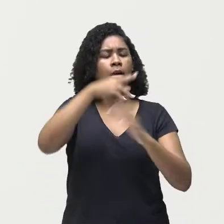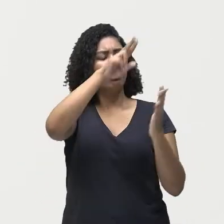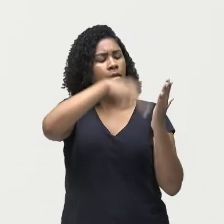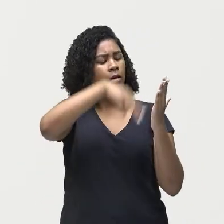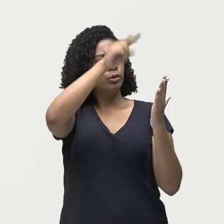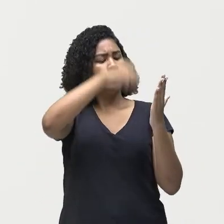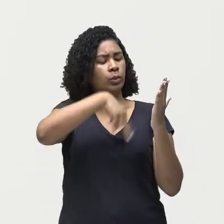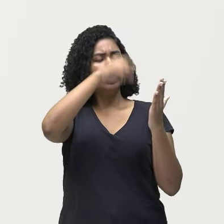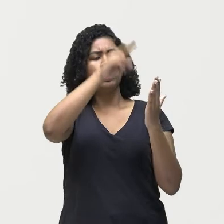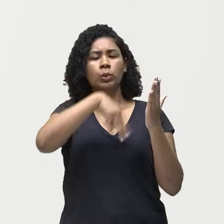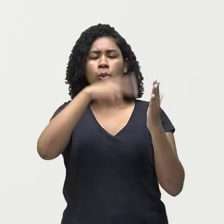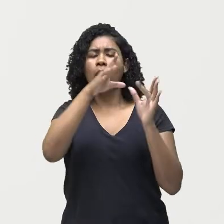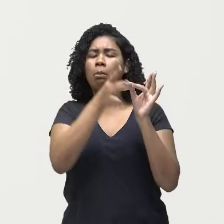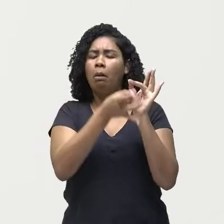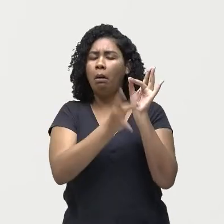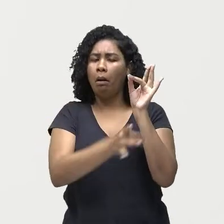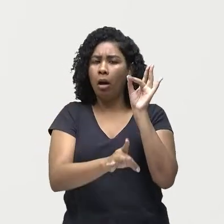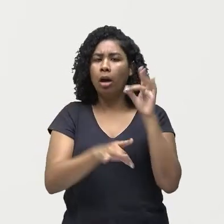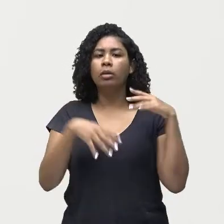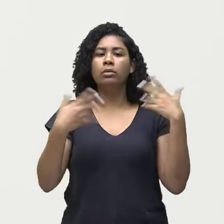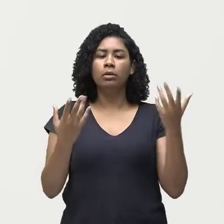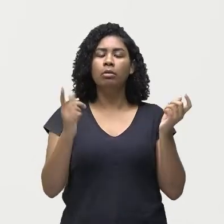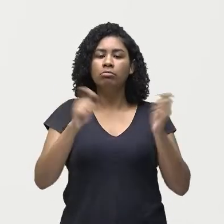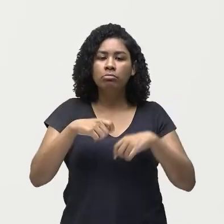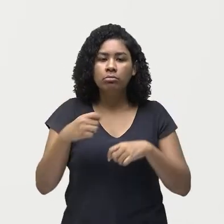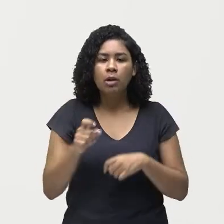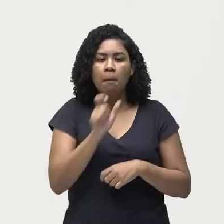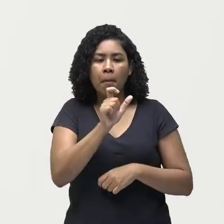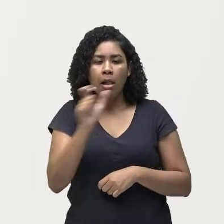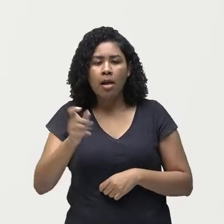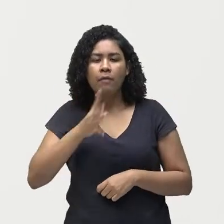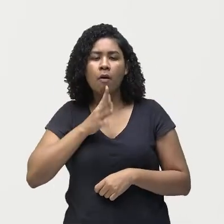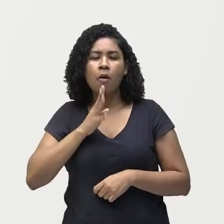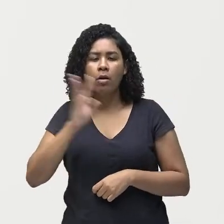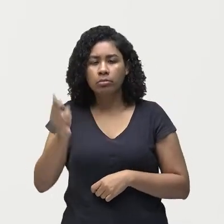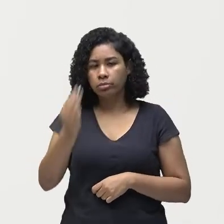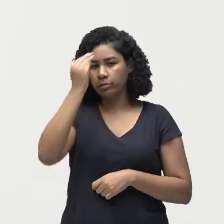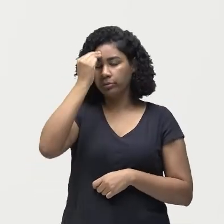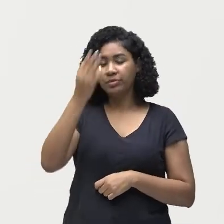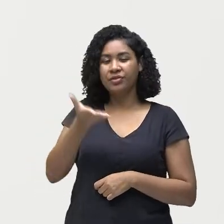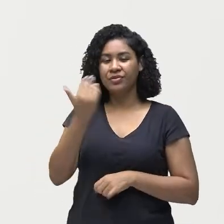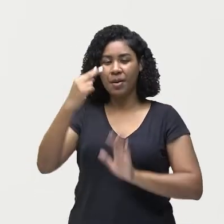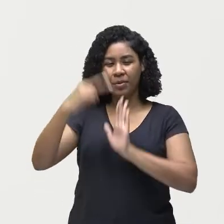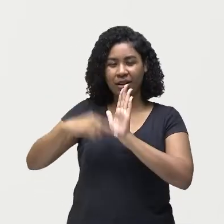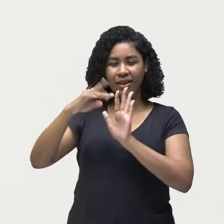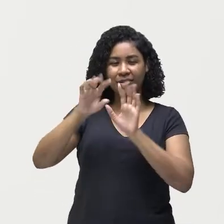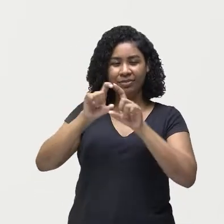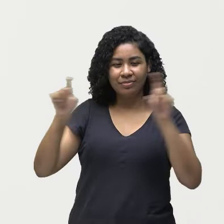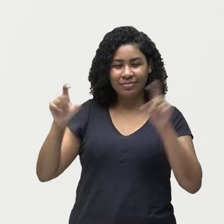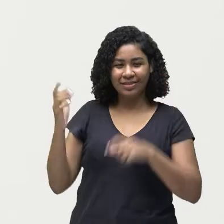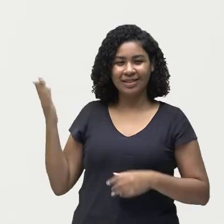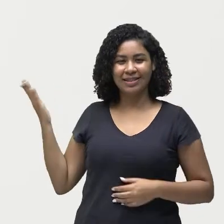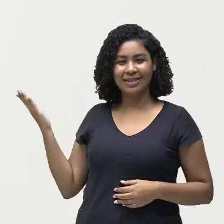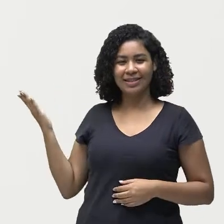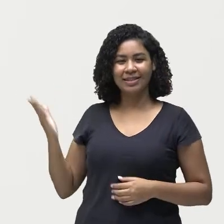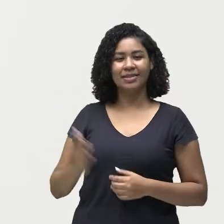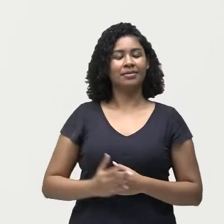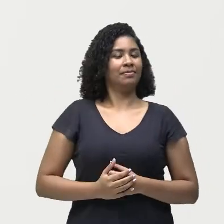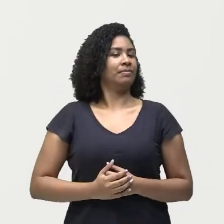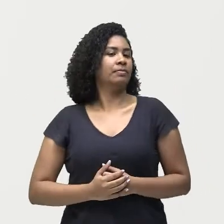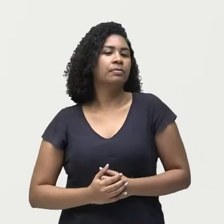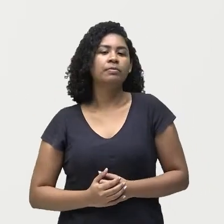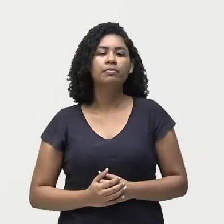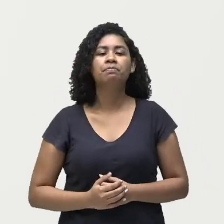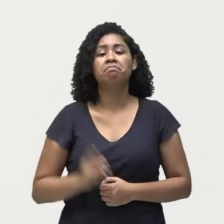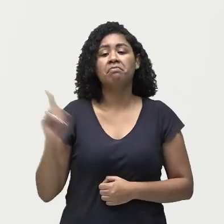reading, a leitura extensiva, eu fortaleço aquilo que eu já sei. Vamos ler aqui juntos? Com o extensive reading,